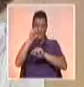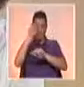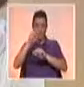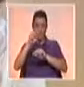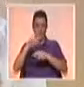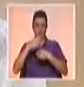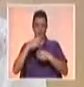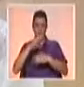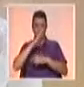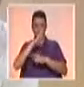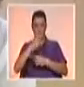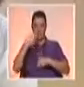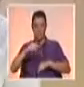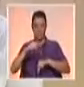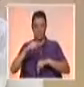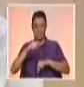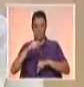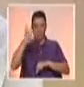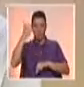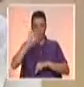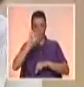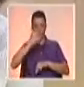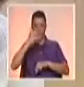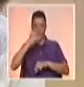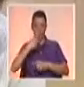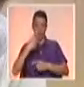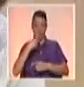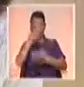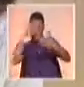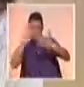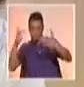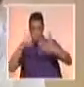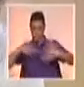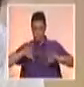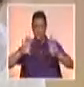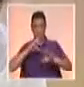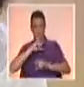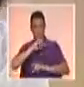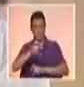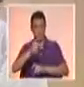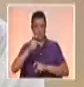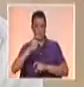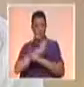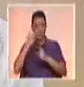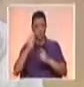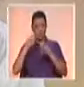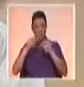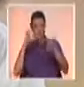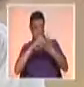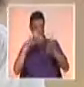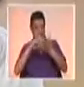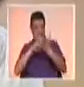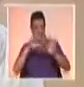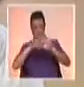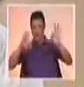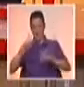vai rodando, portanto é um segundo botão que aparece a Academia de Férias, carrega ali e depois encontra, faz a inscrição. Encontra este símbolo, exatamente. Então é